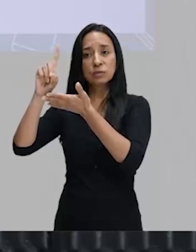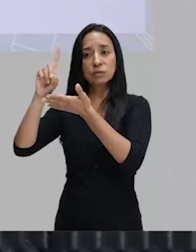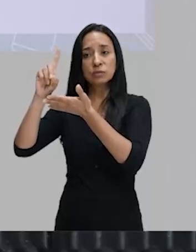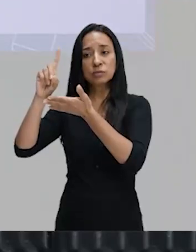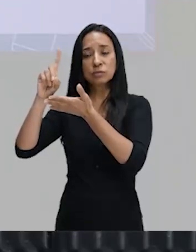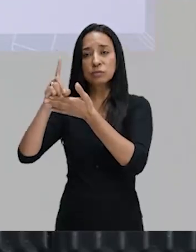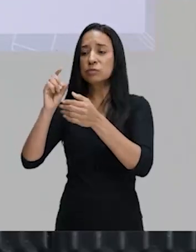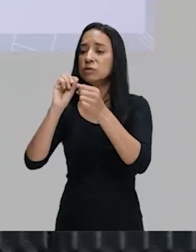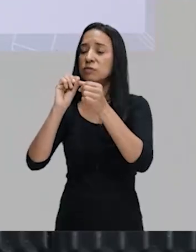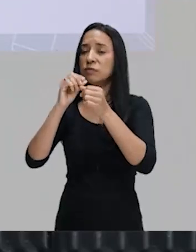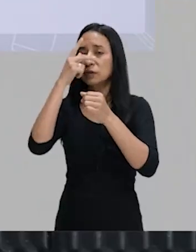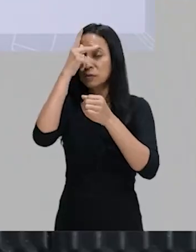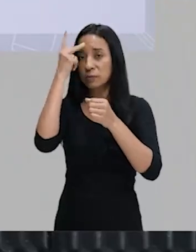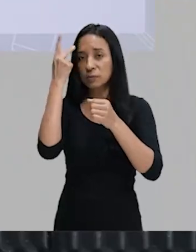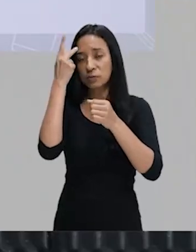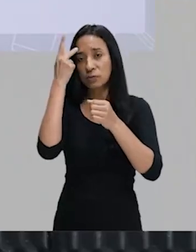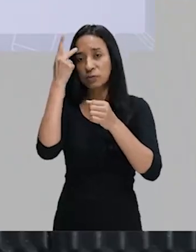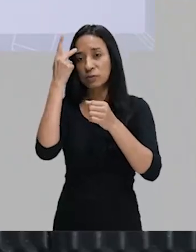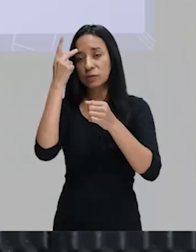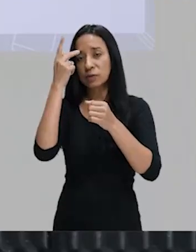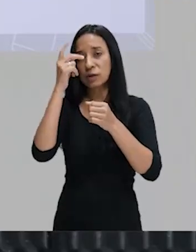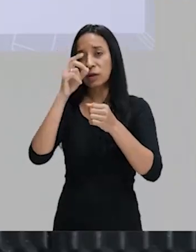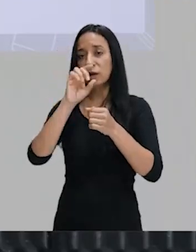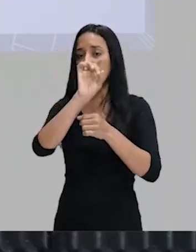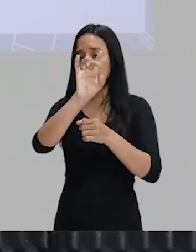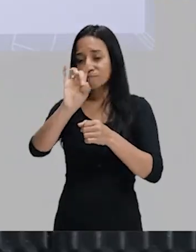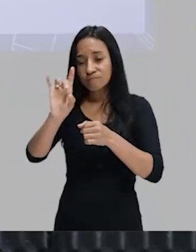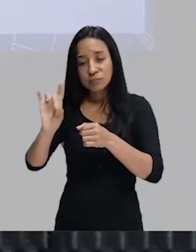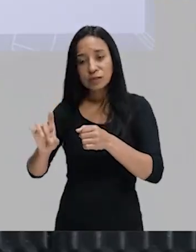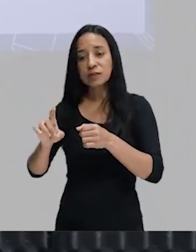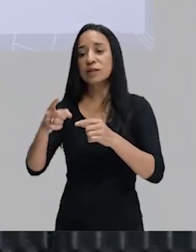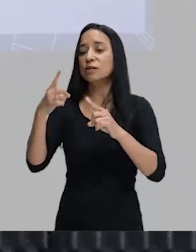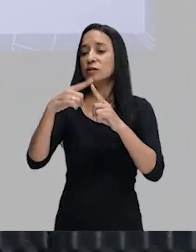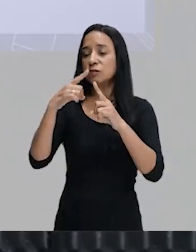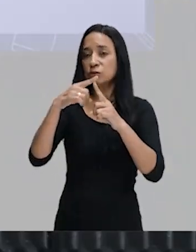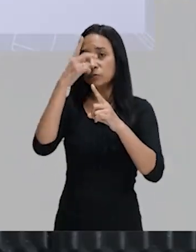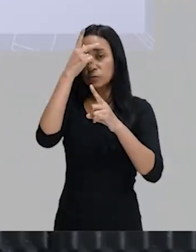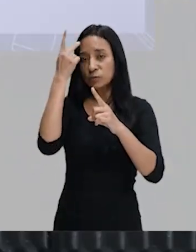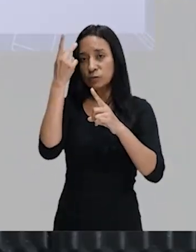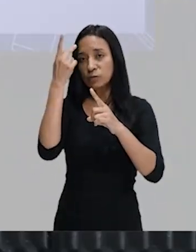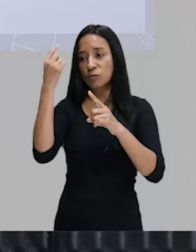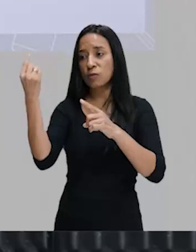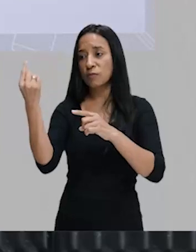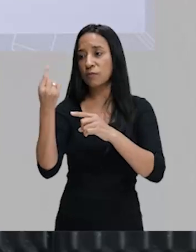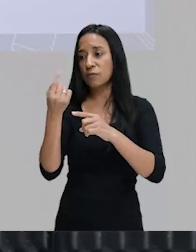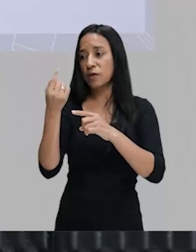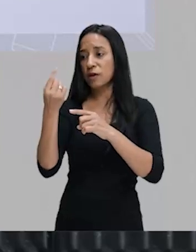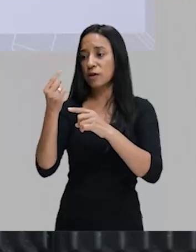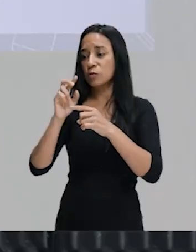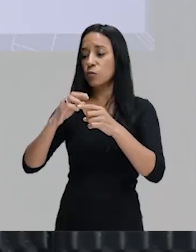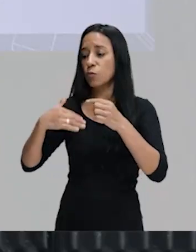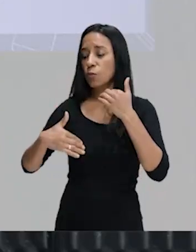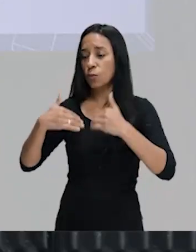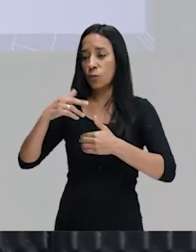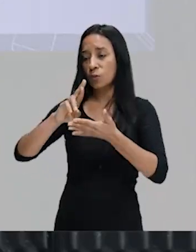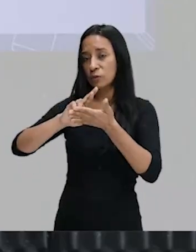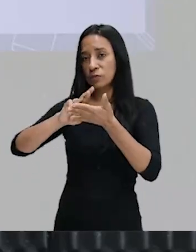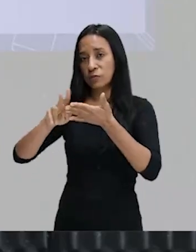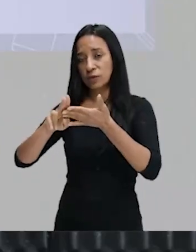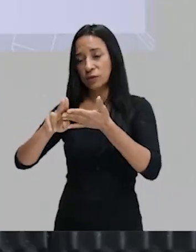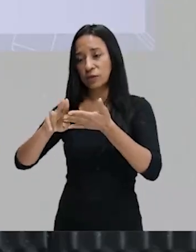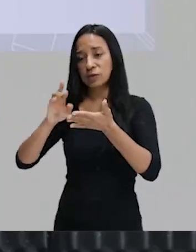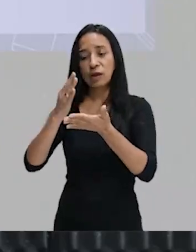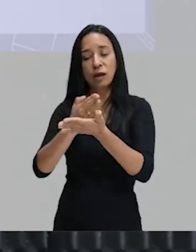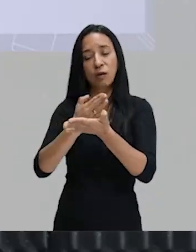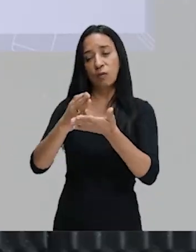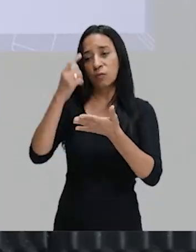gerou as pessoas, né? Então, cada tipo de pessoa veio de uma parte diferente do deus Brahma, certo? Alguns vieram da